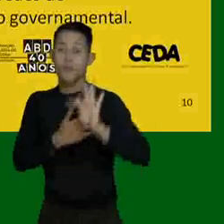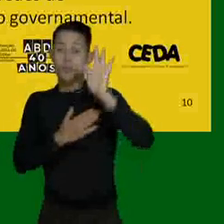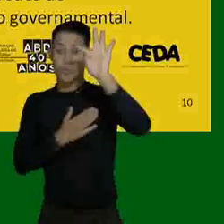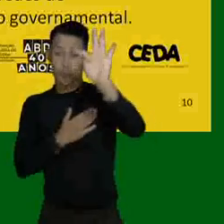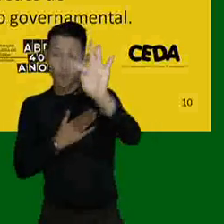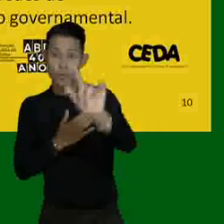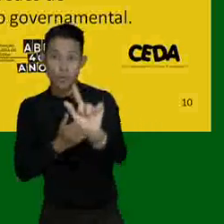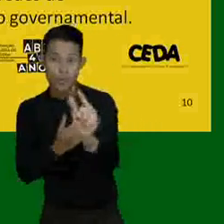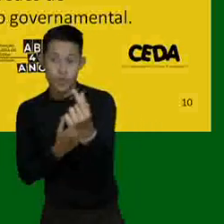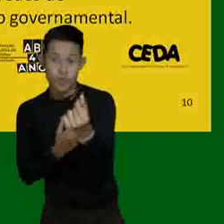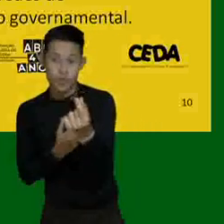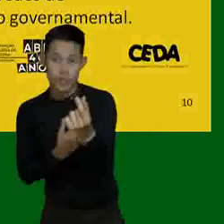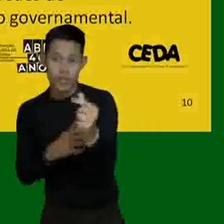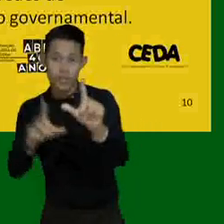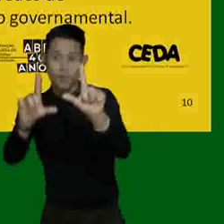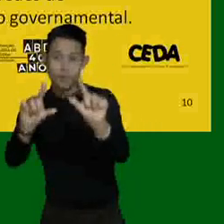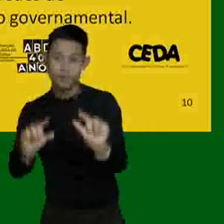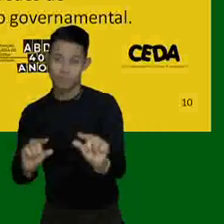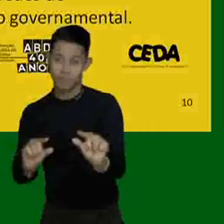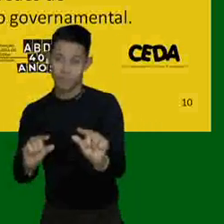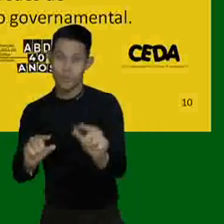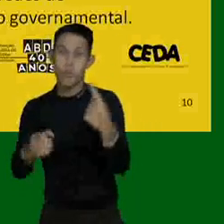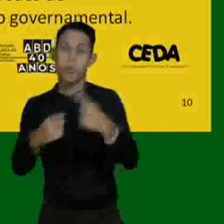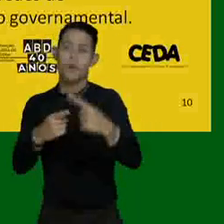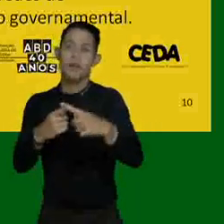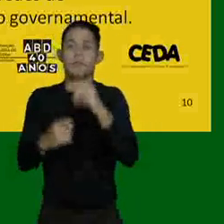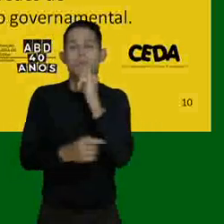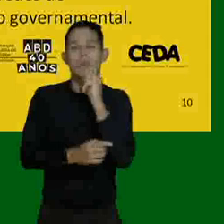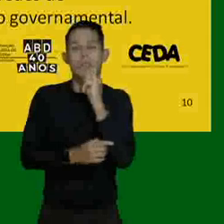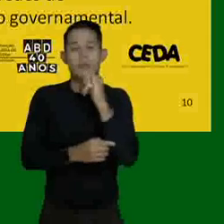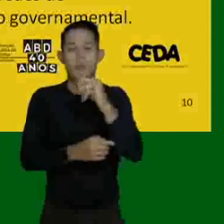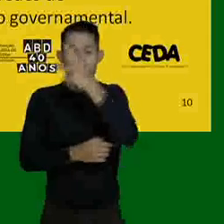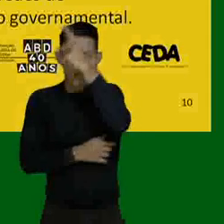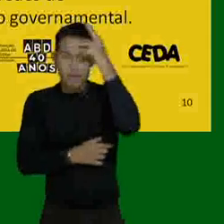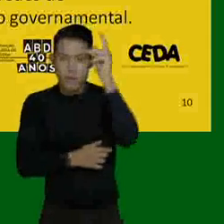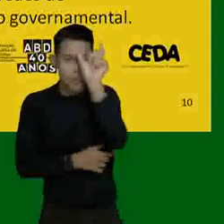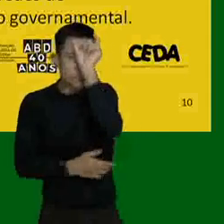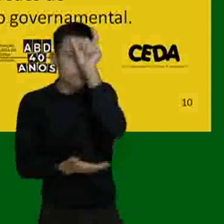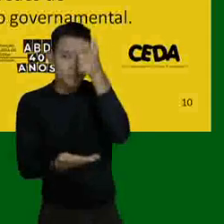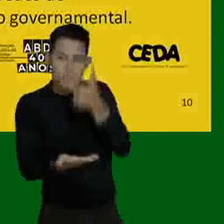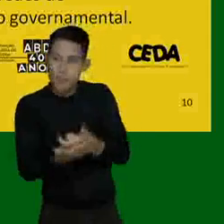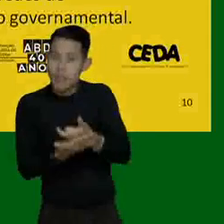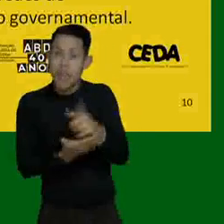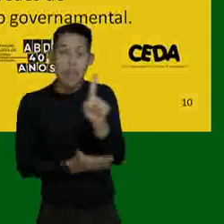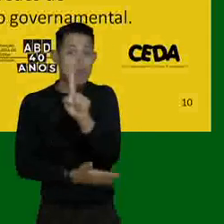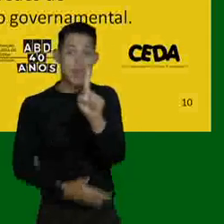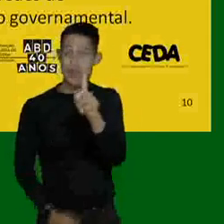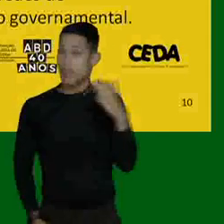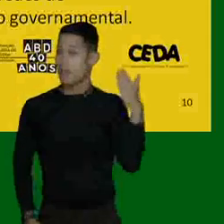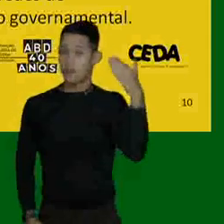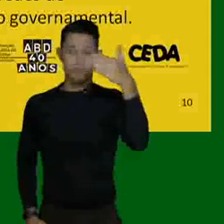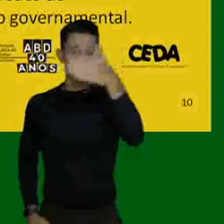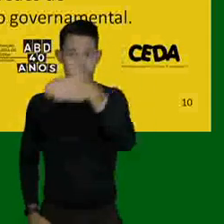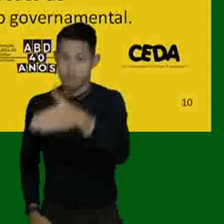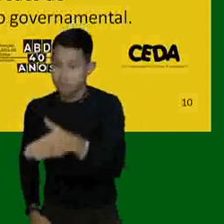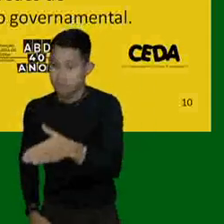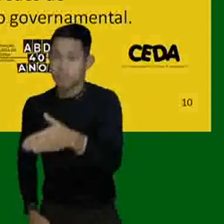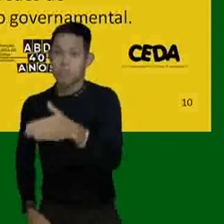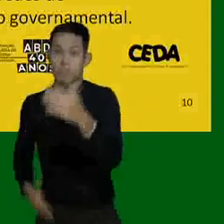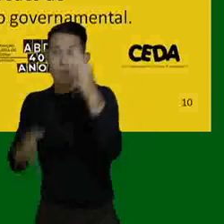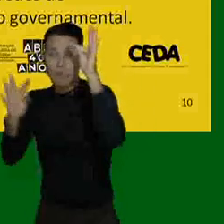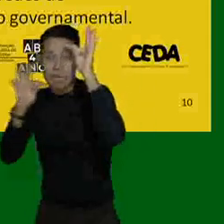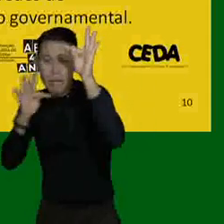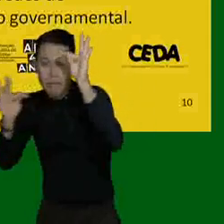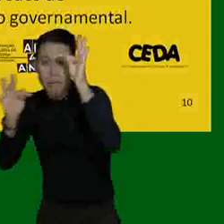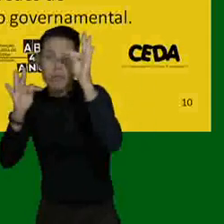indivíduos não vão parar no serviço de psiquiatria não vão parar no serviço de Psicologia não vão ter alterações de Conduta